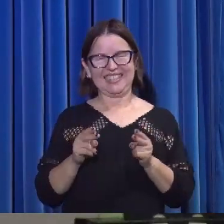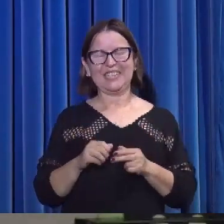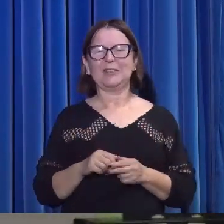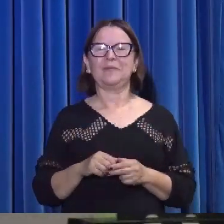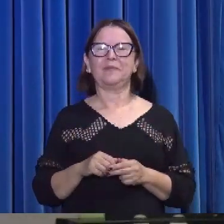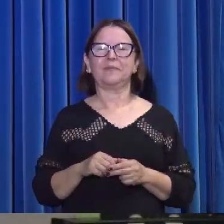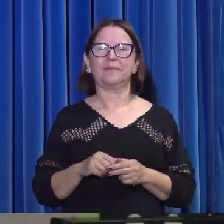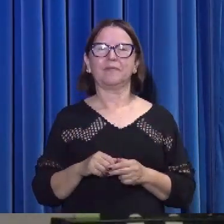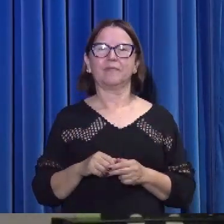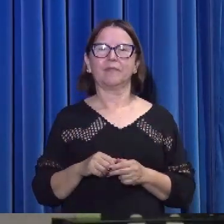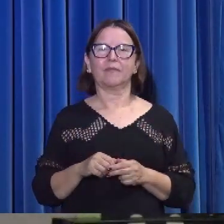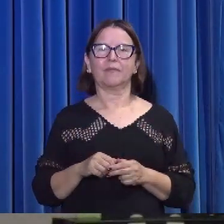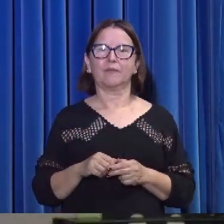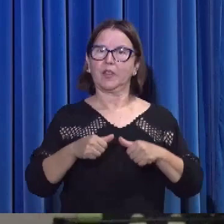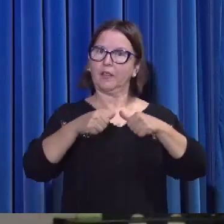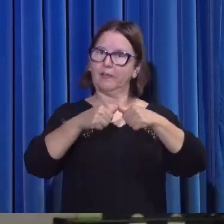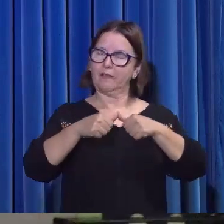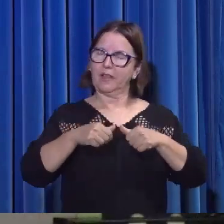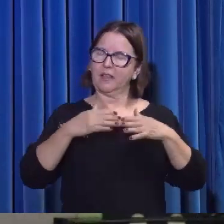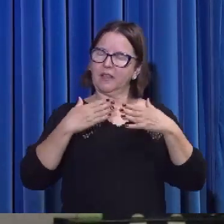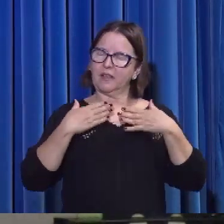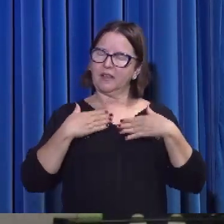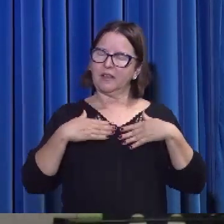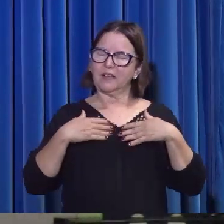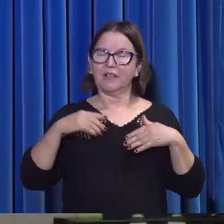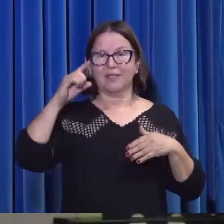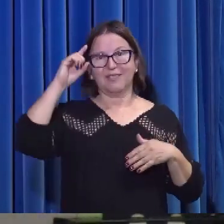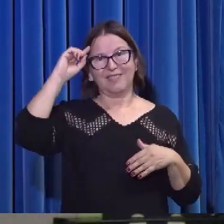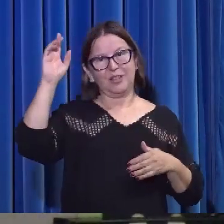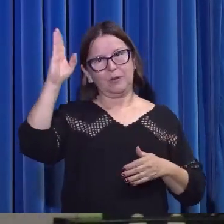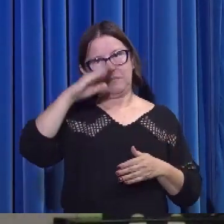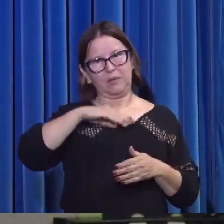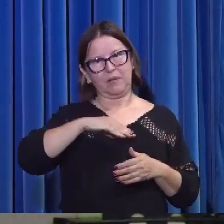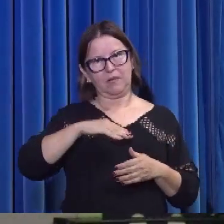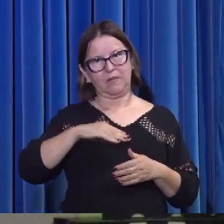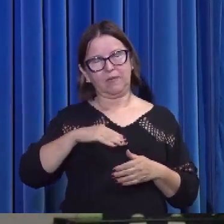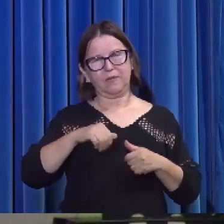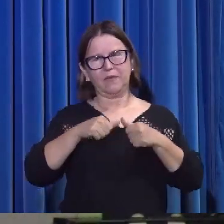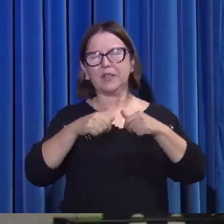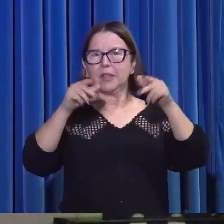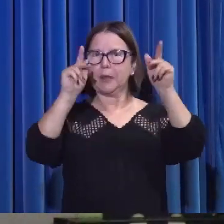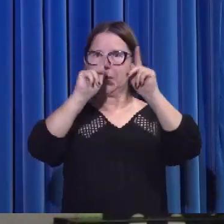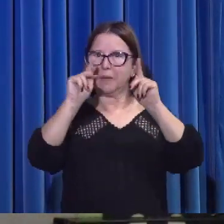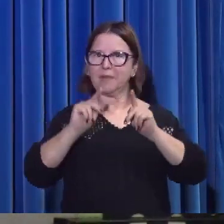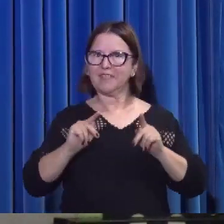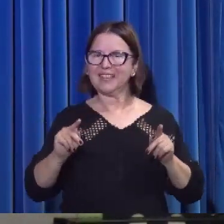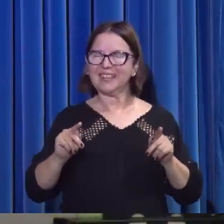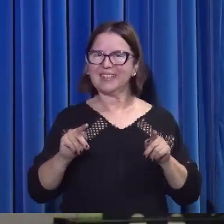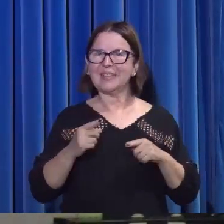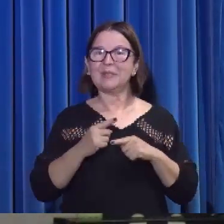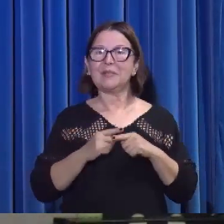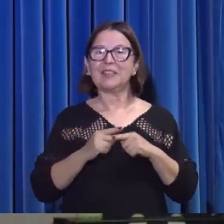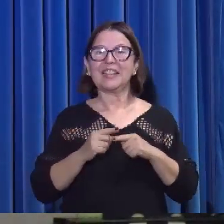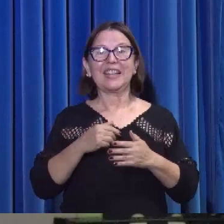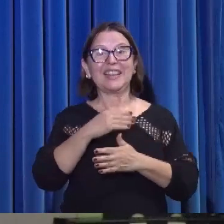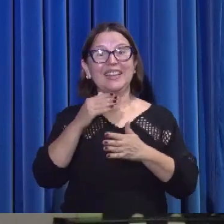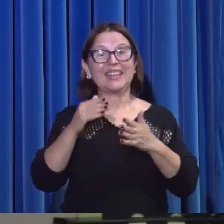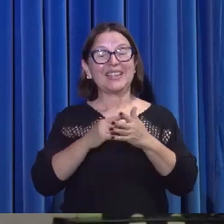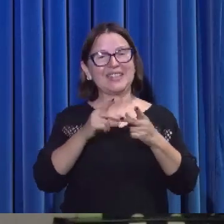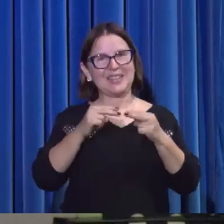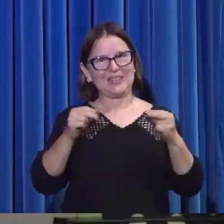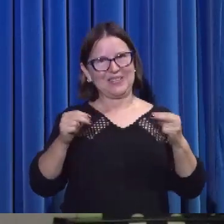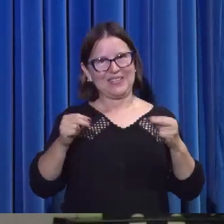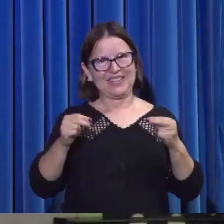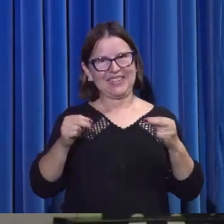Esteja, portanto, tranquilo no dia do mal, fique em paz, pois todas as coisas estão debaixo da soberania do